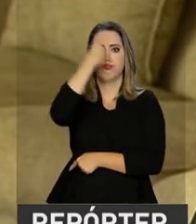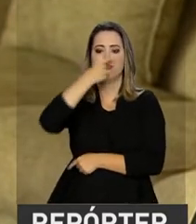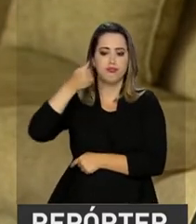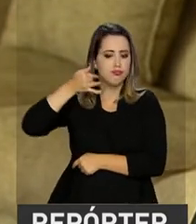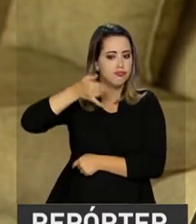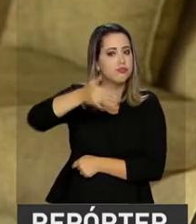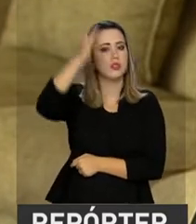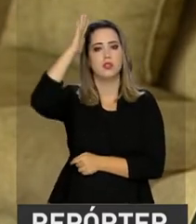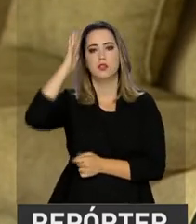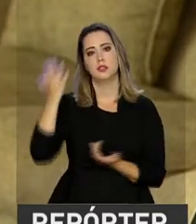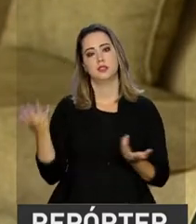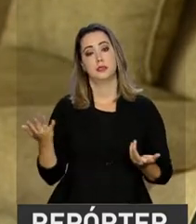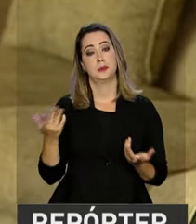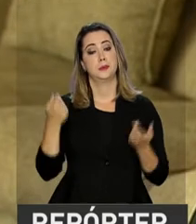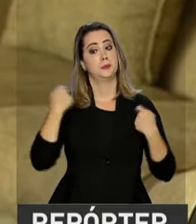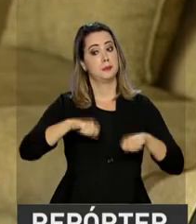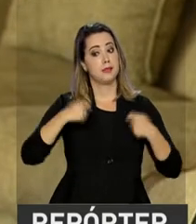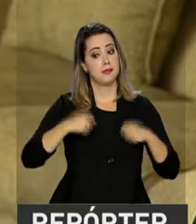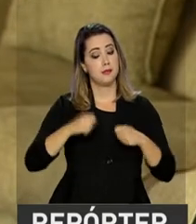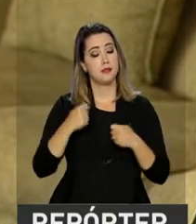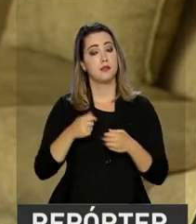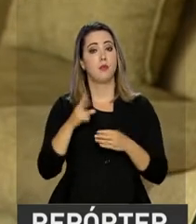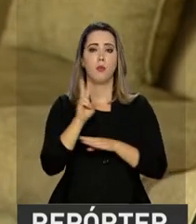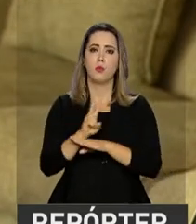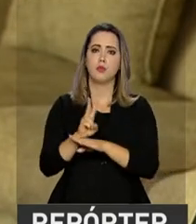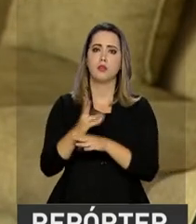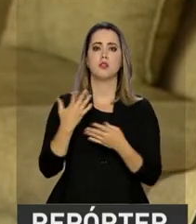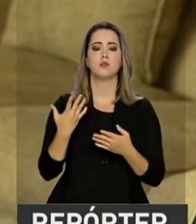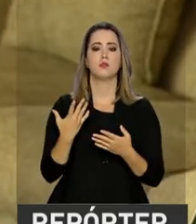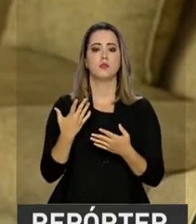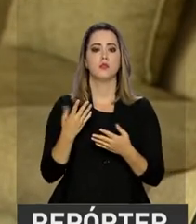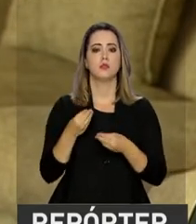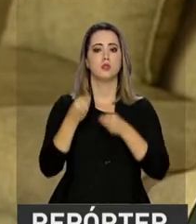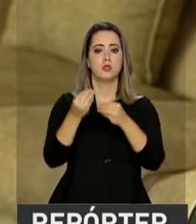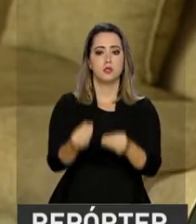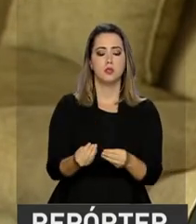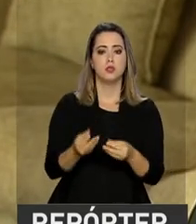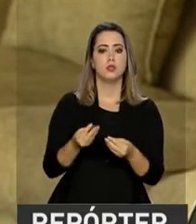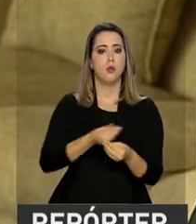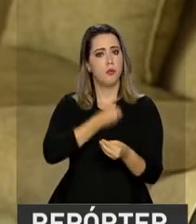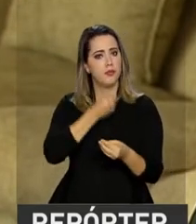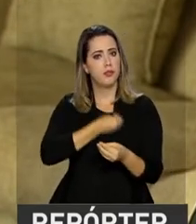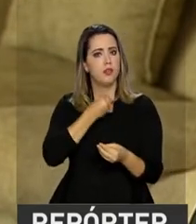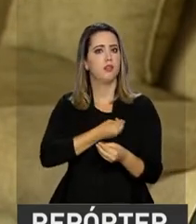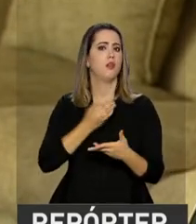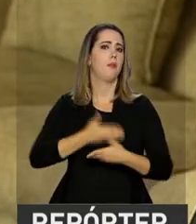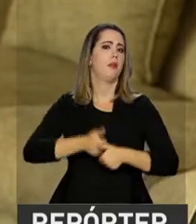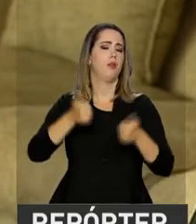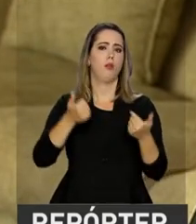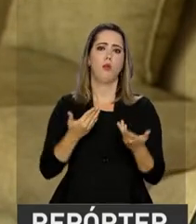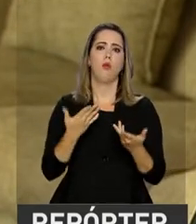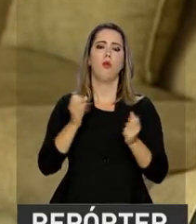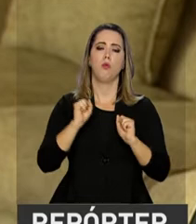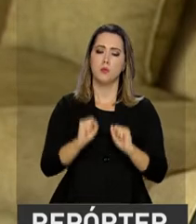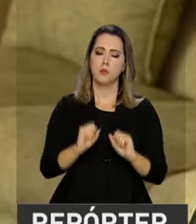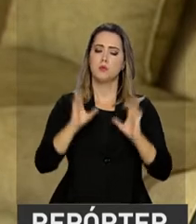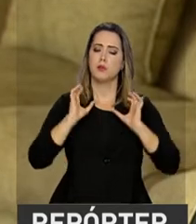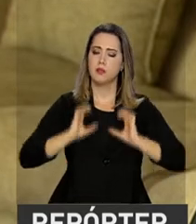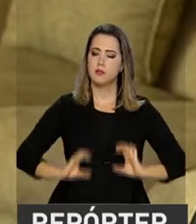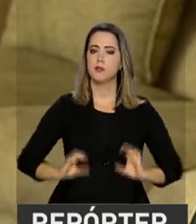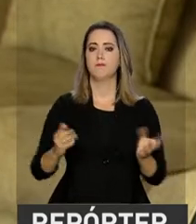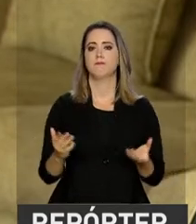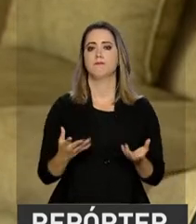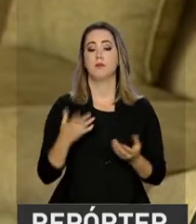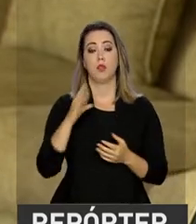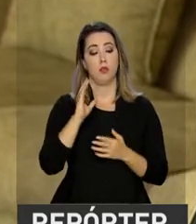e era preciso garantir uma condição mais humana e mais civilizada. E a